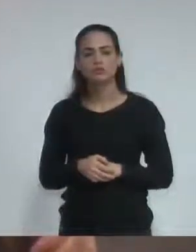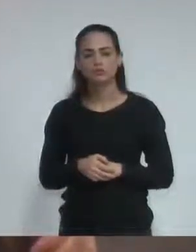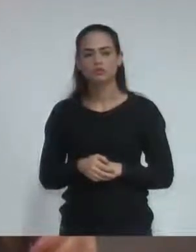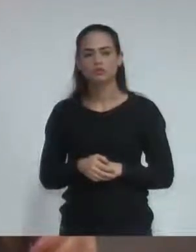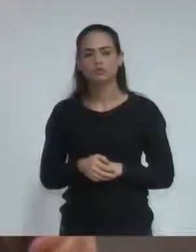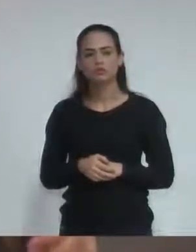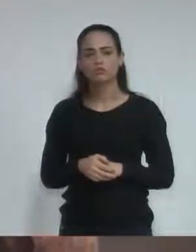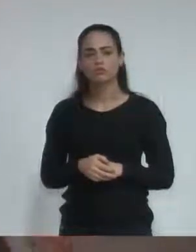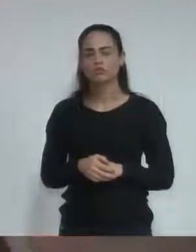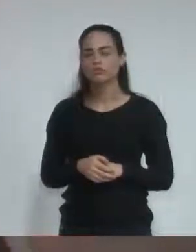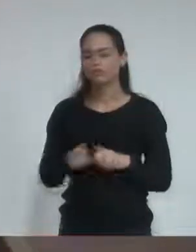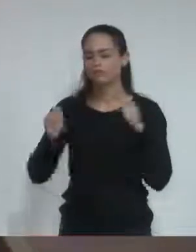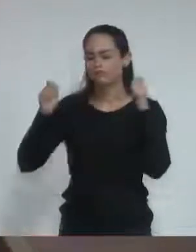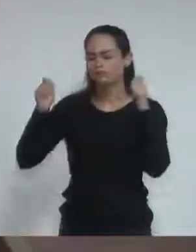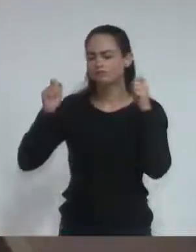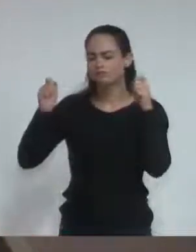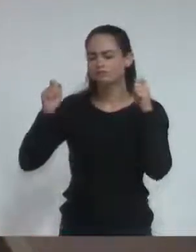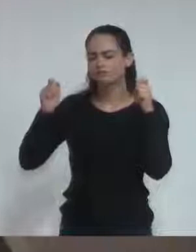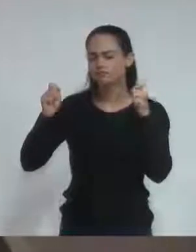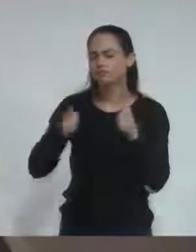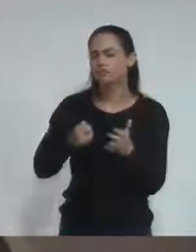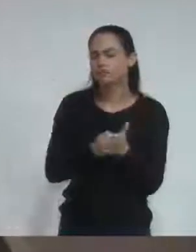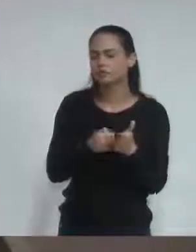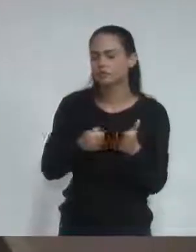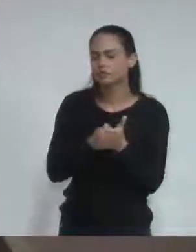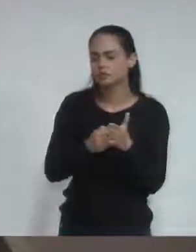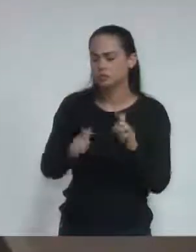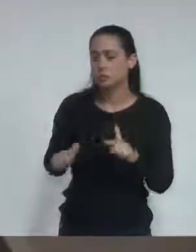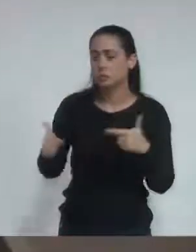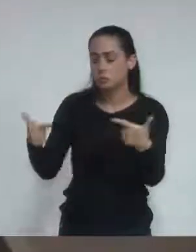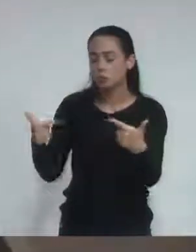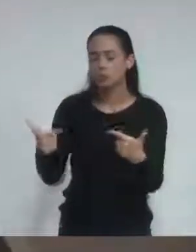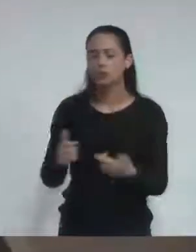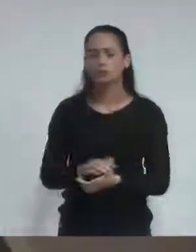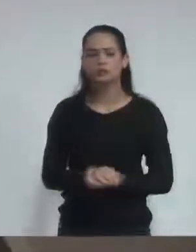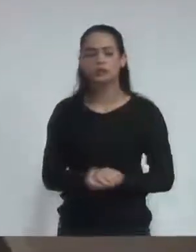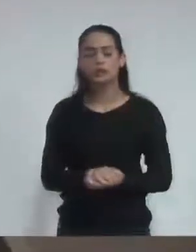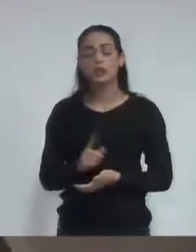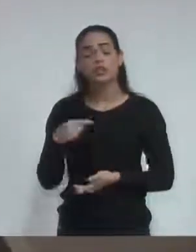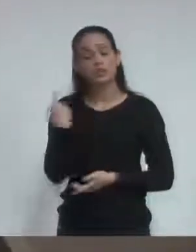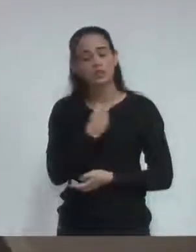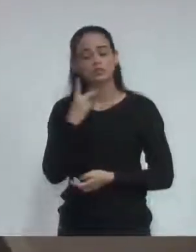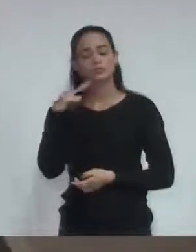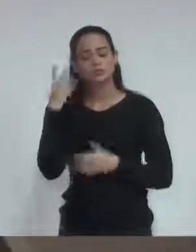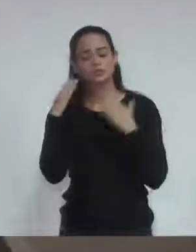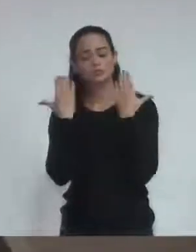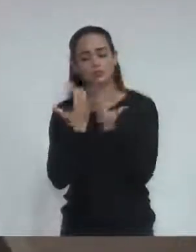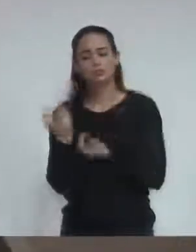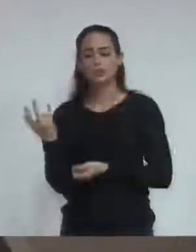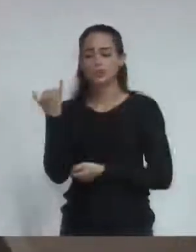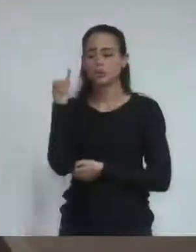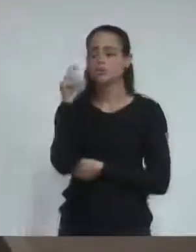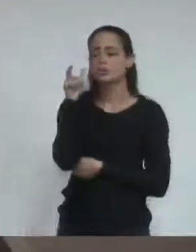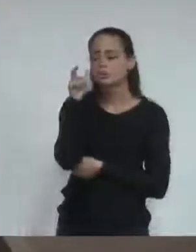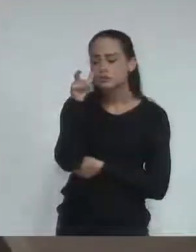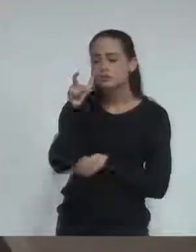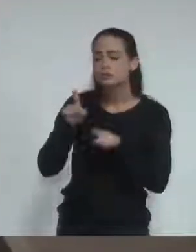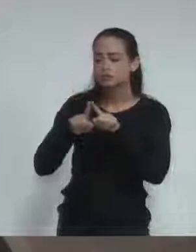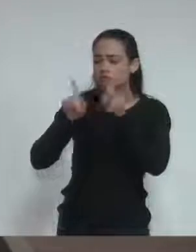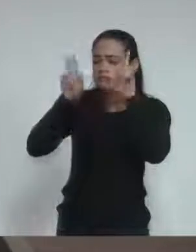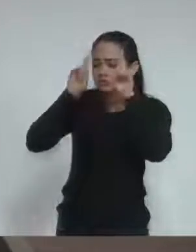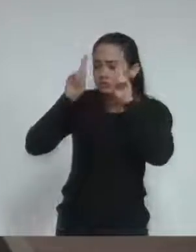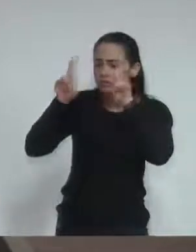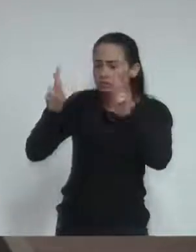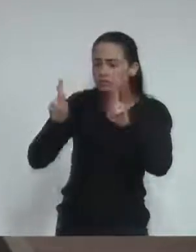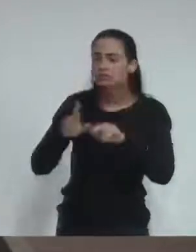suas reivindicações. E a gente tem aqui que isso aprender a ouvir, a respeitar e tomar atitudes. Acho